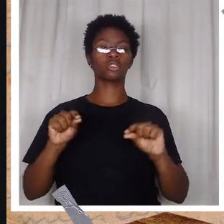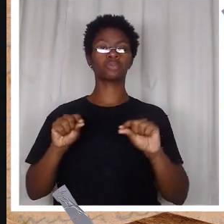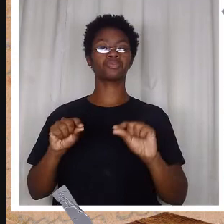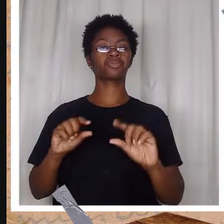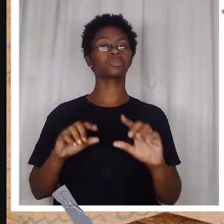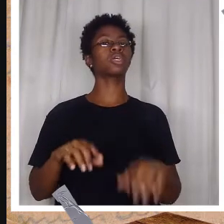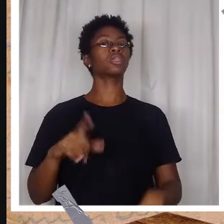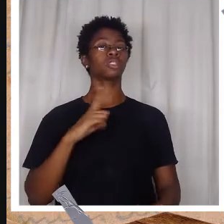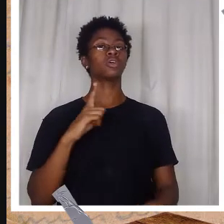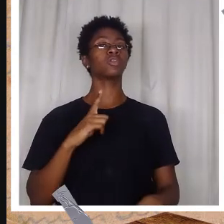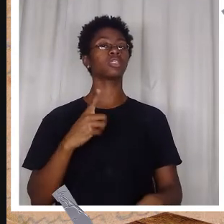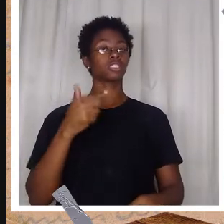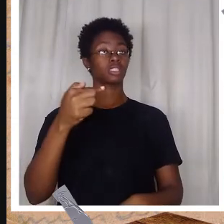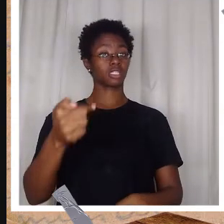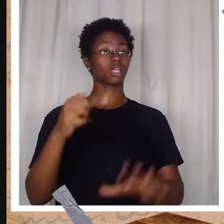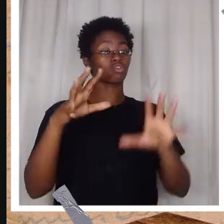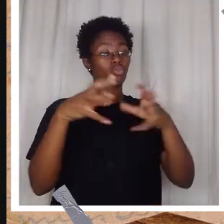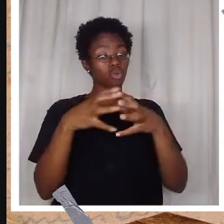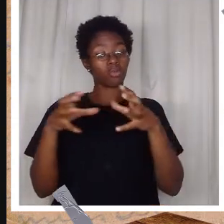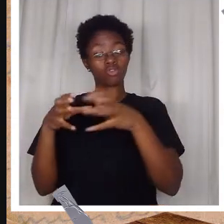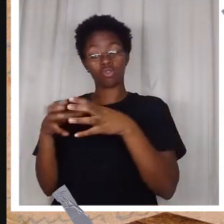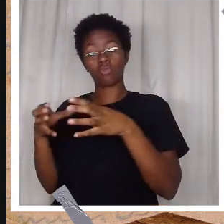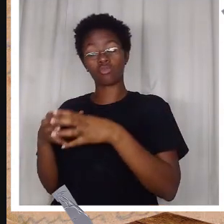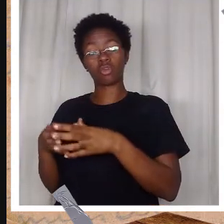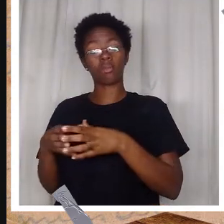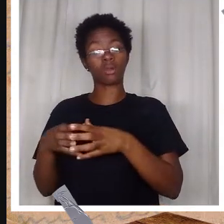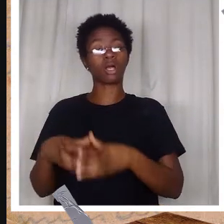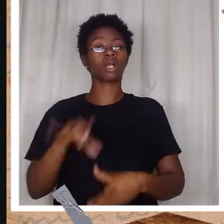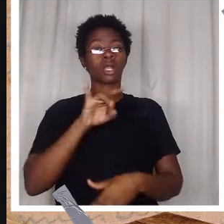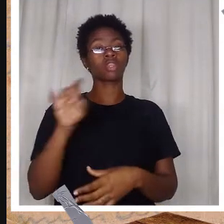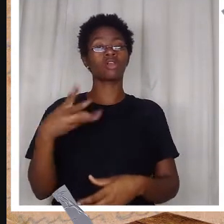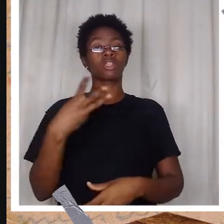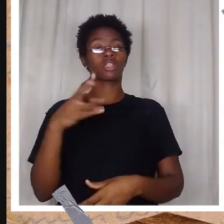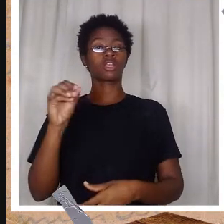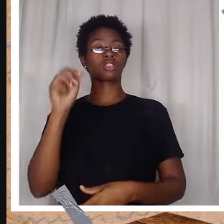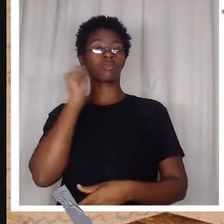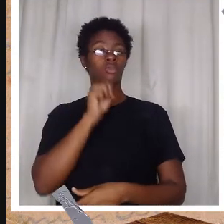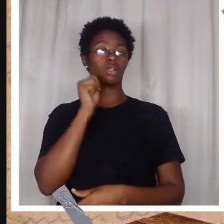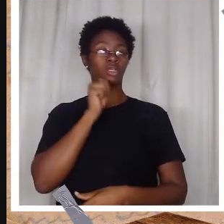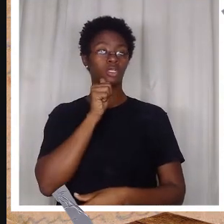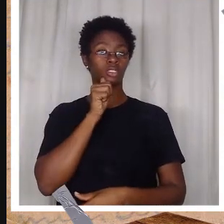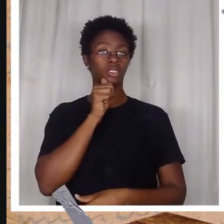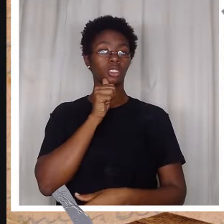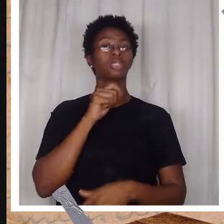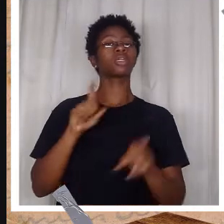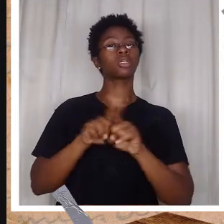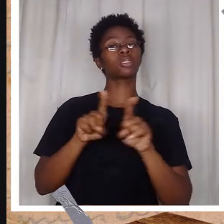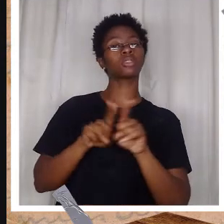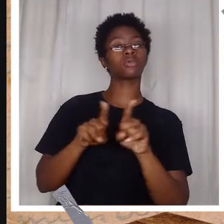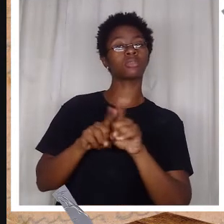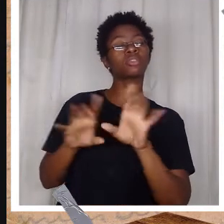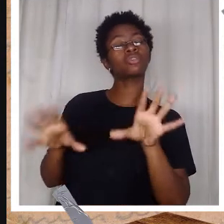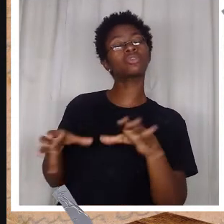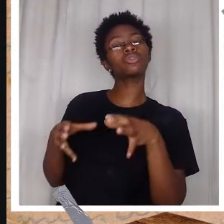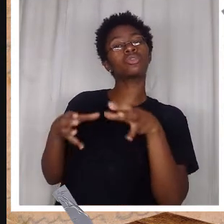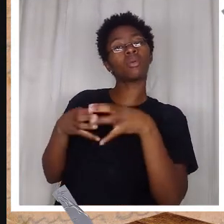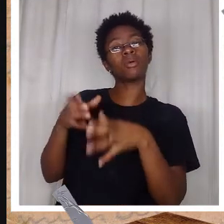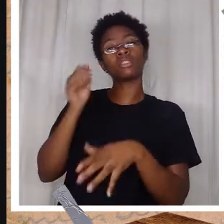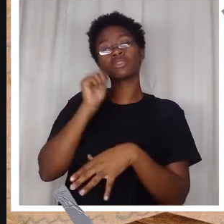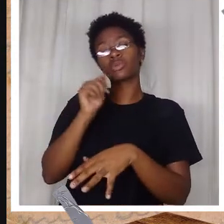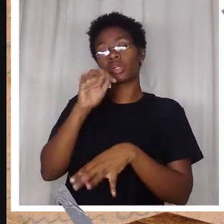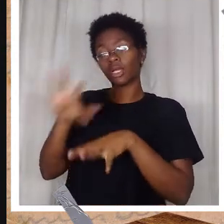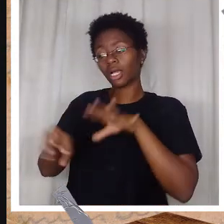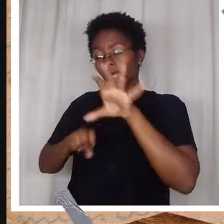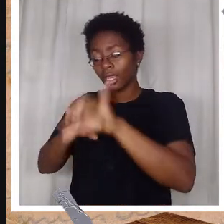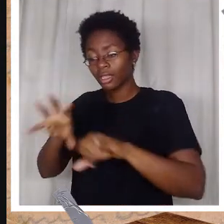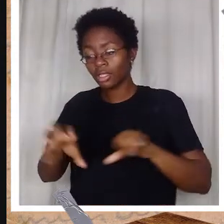7 turmas de 30 mulheres. Criamos uma turma especial de catadoras do ABC Paulista por